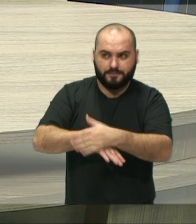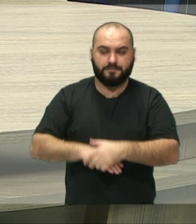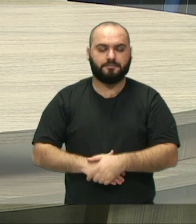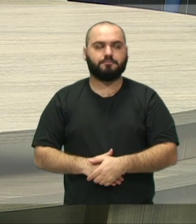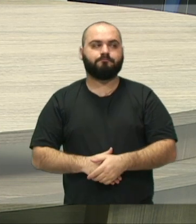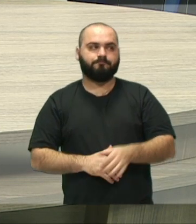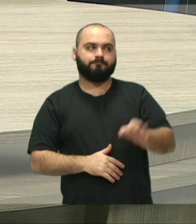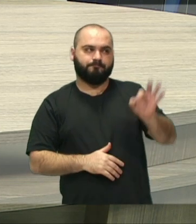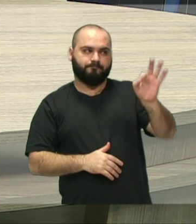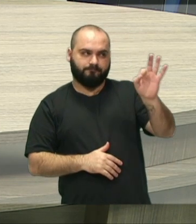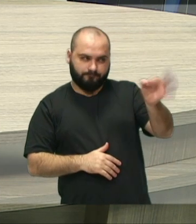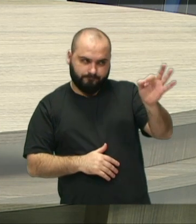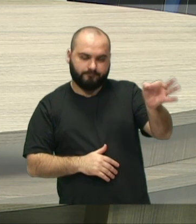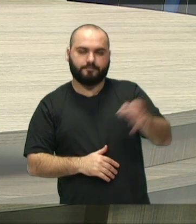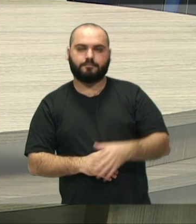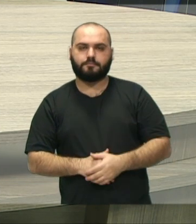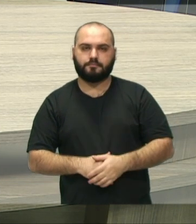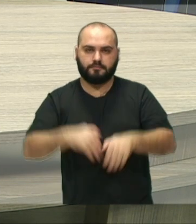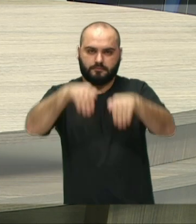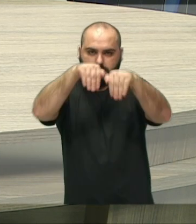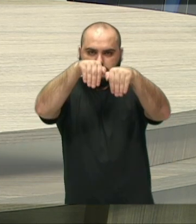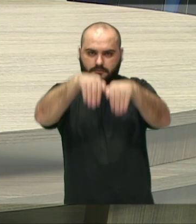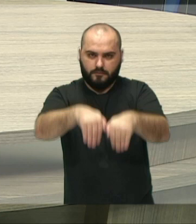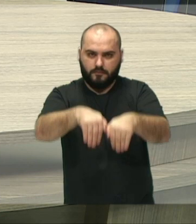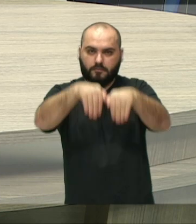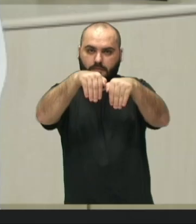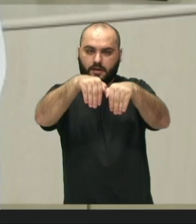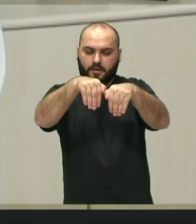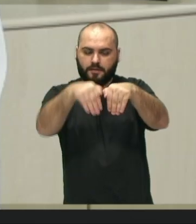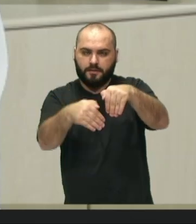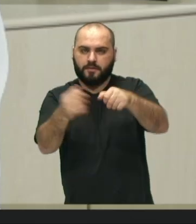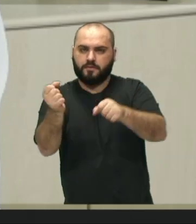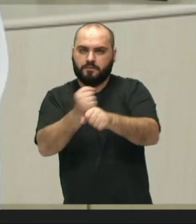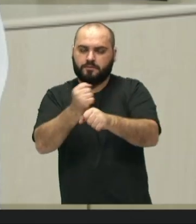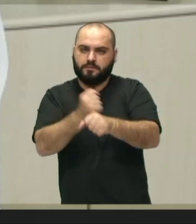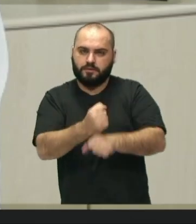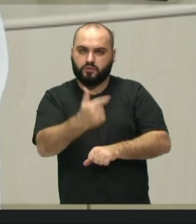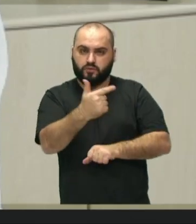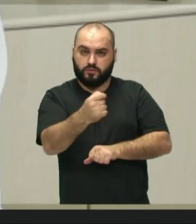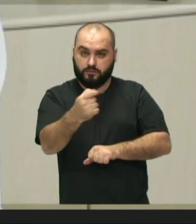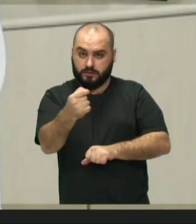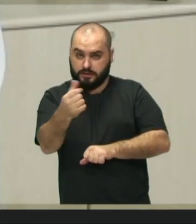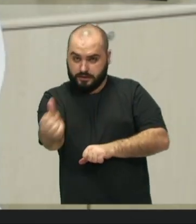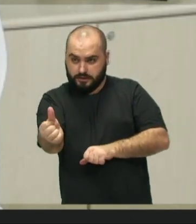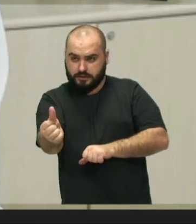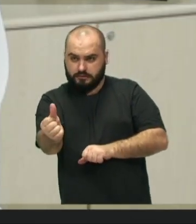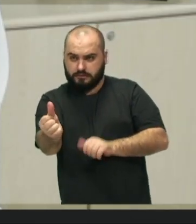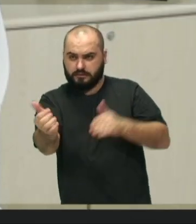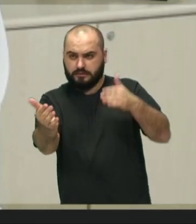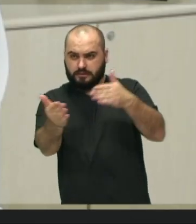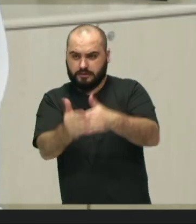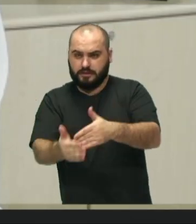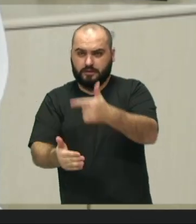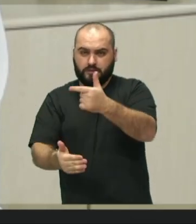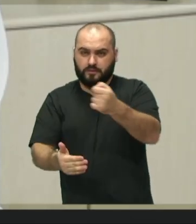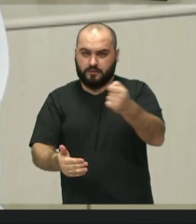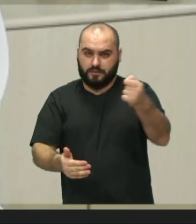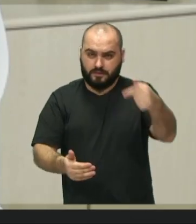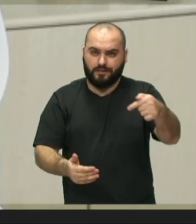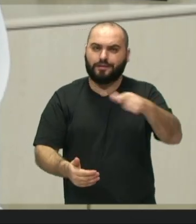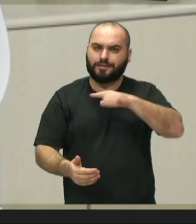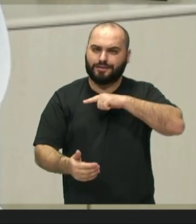Exatamente. A barragem ela foi construída em 2006 para 2007, quando se tinha justamente essa